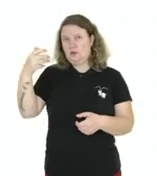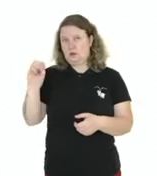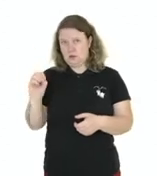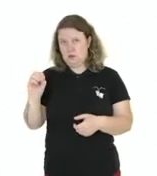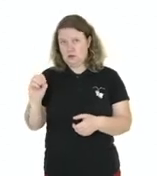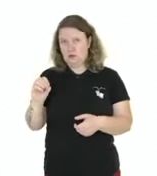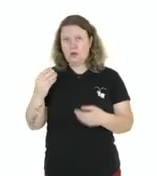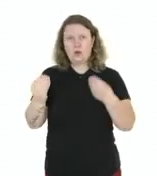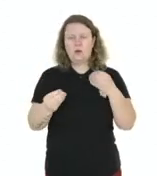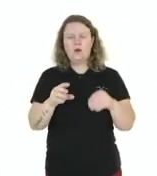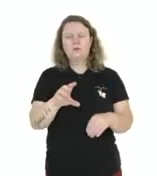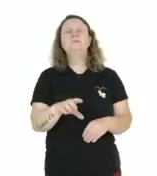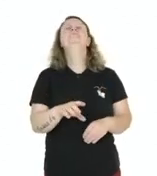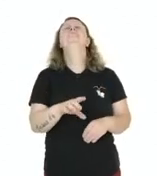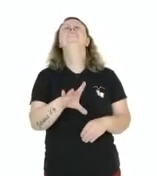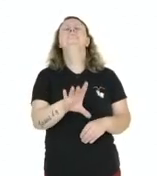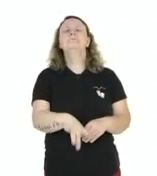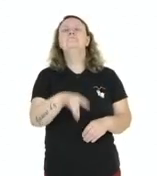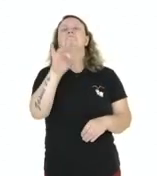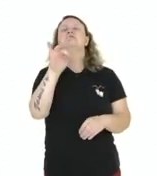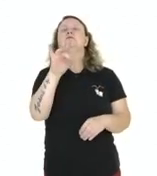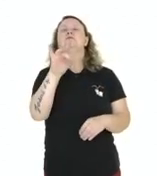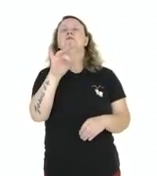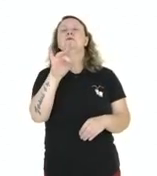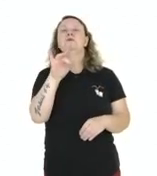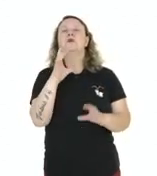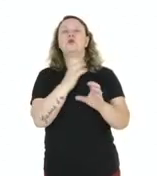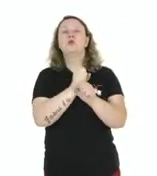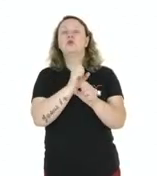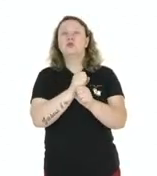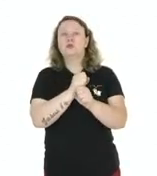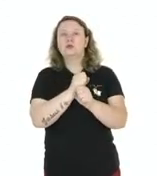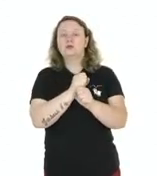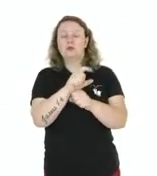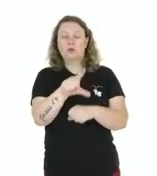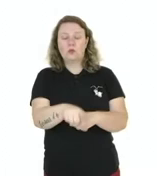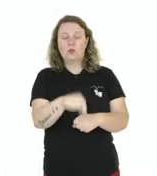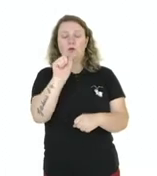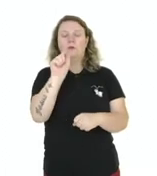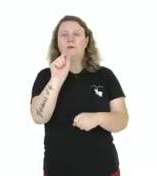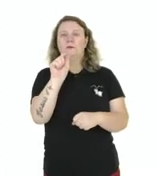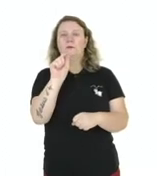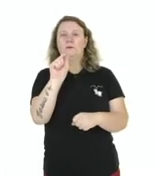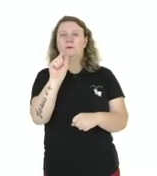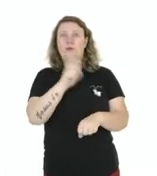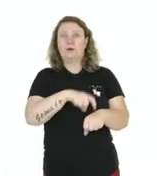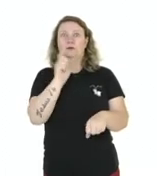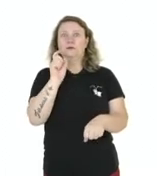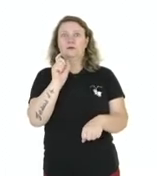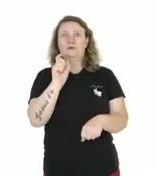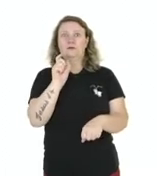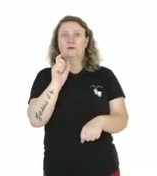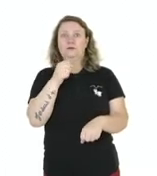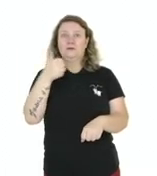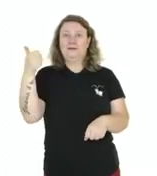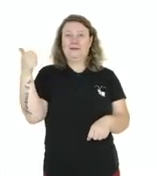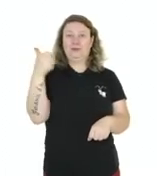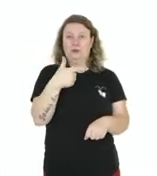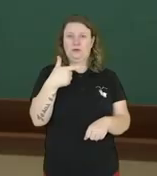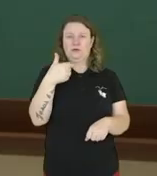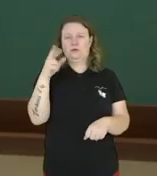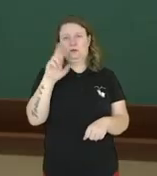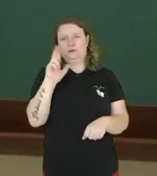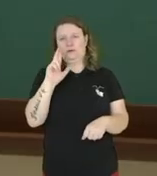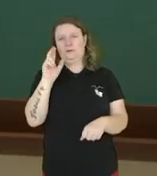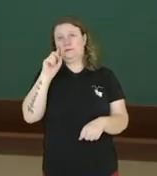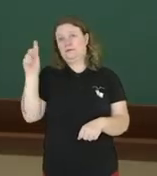uma, depois a outra, da quantia que sair, que você retirar, ser R$12? Então,